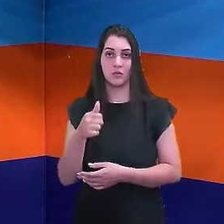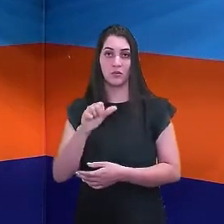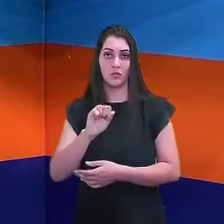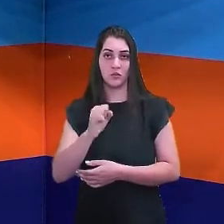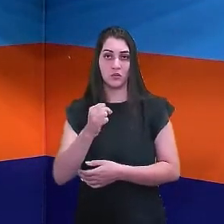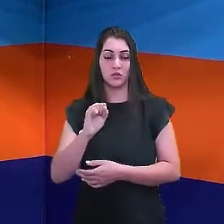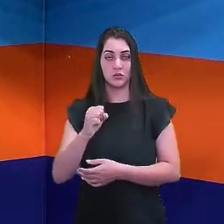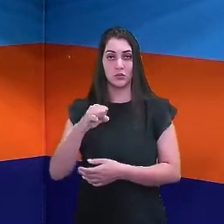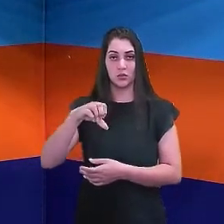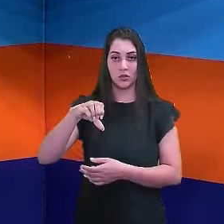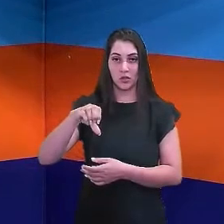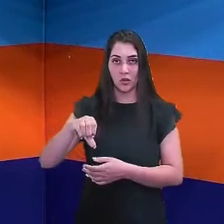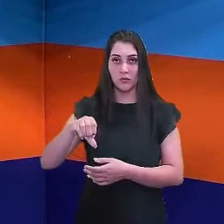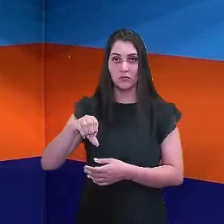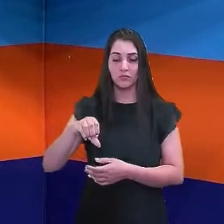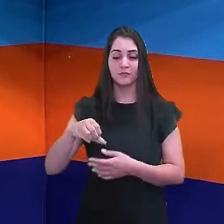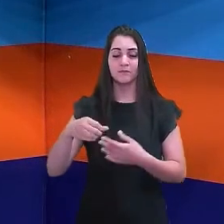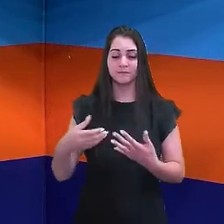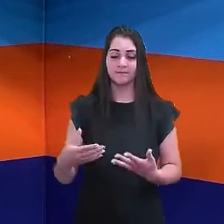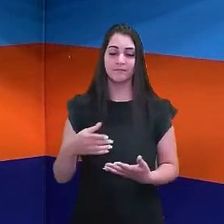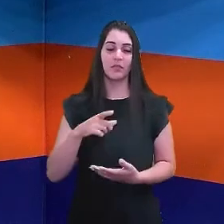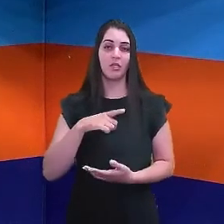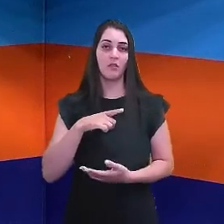1889, a República fosse